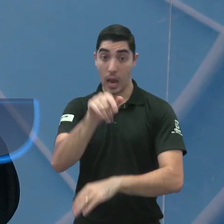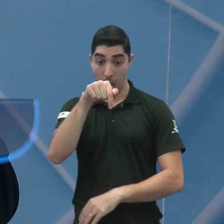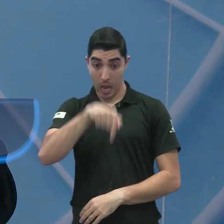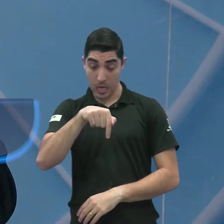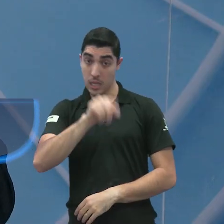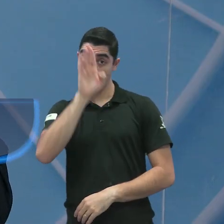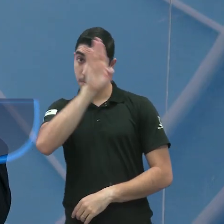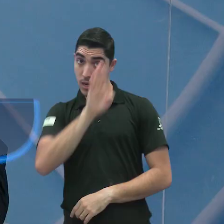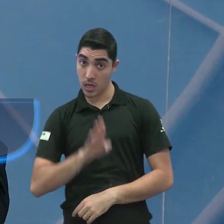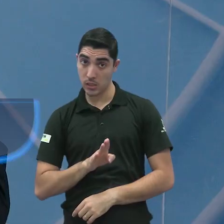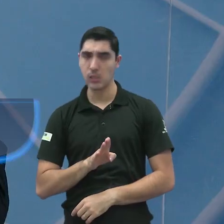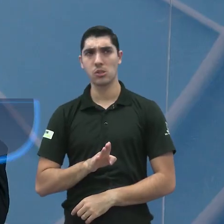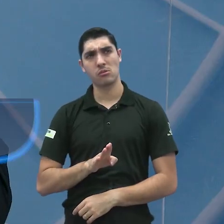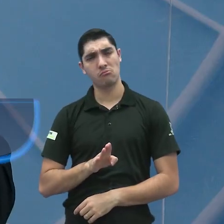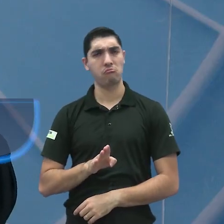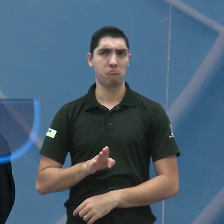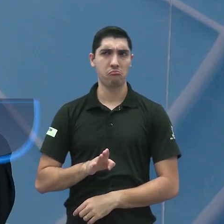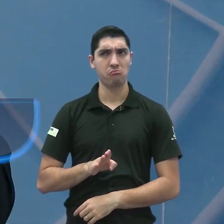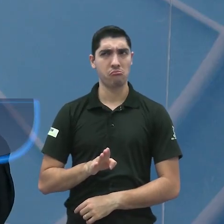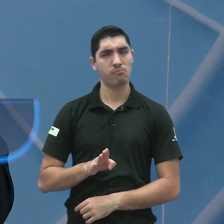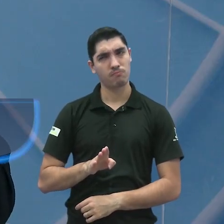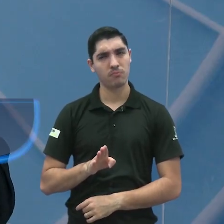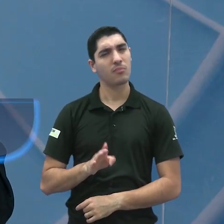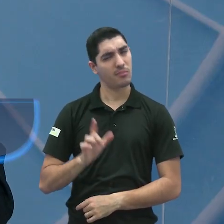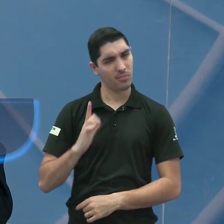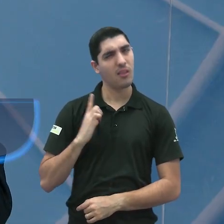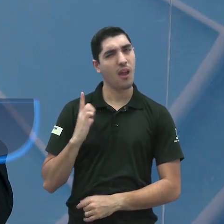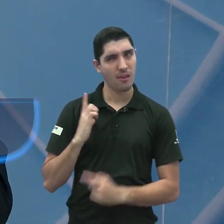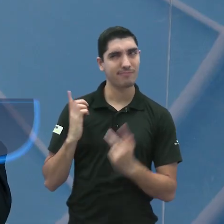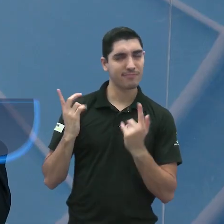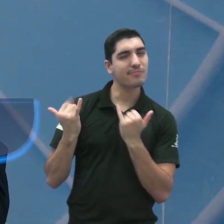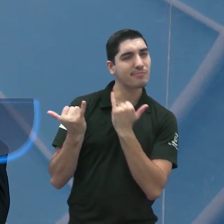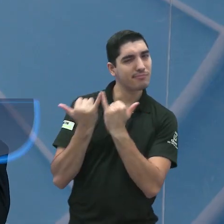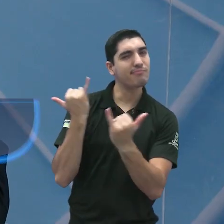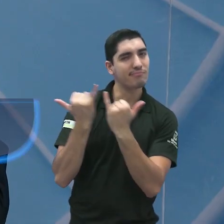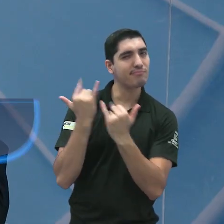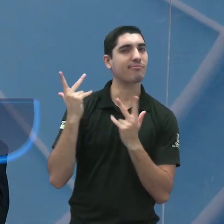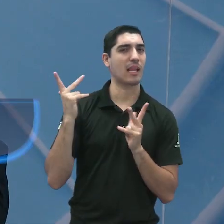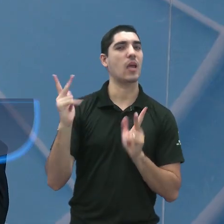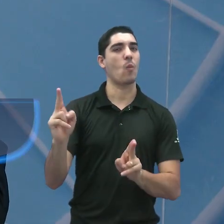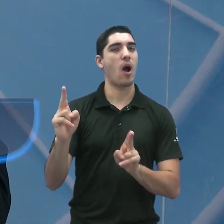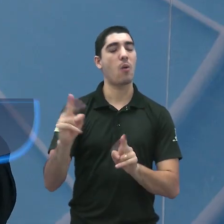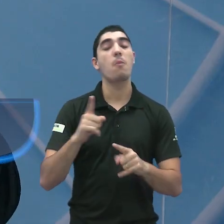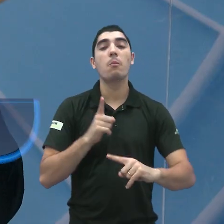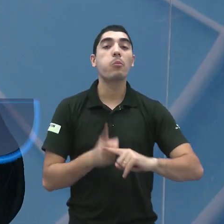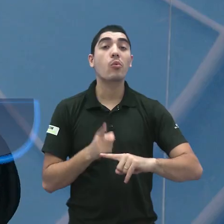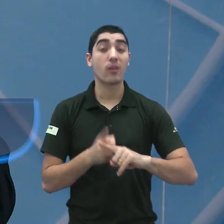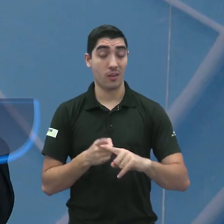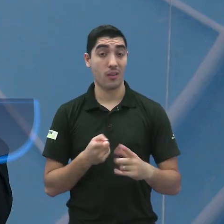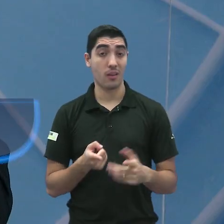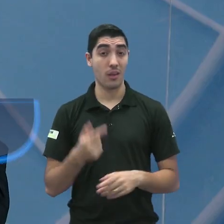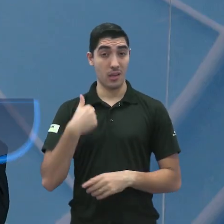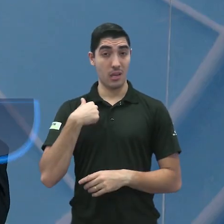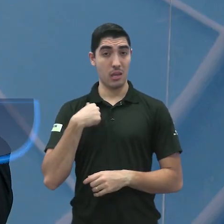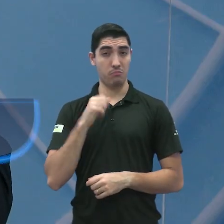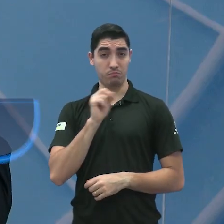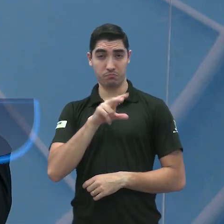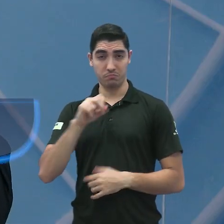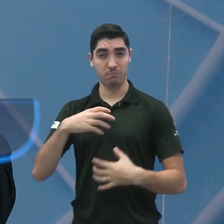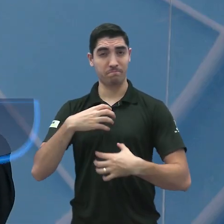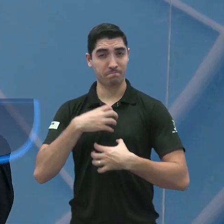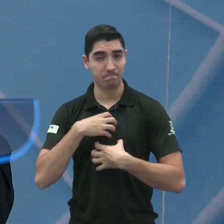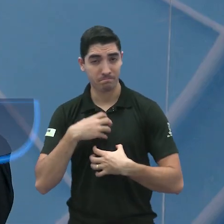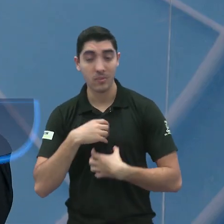no Brasil, eu acredito que não deva ser muito diferente, né? Porque, como eu já falei anteriormente, eu sinto